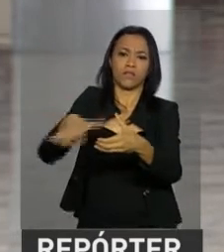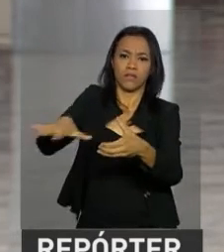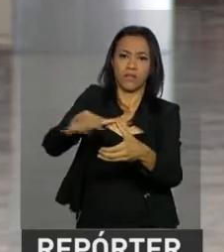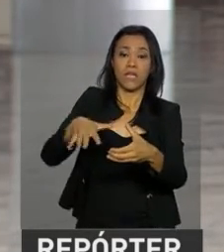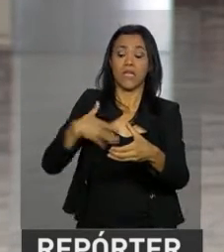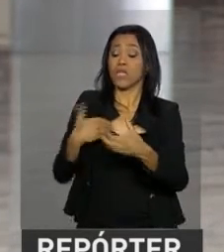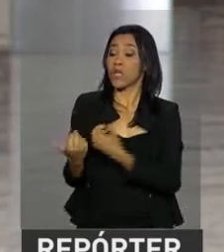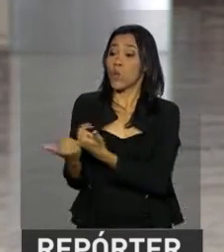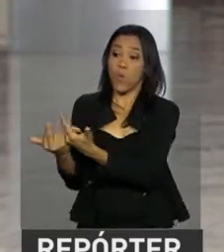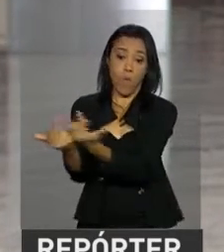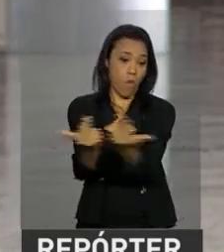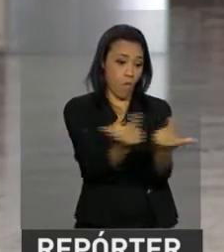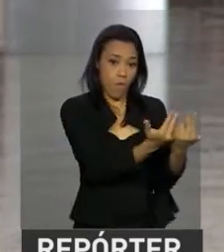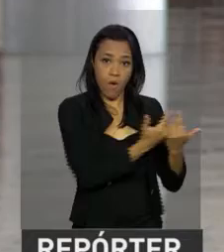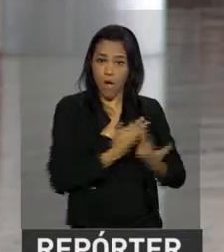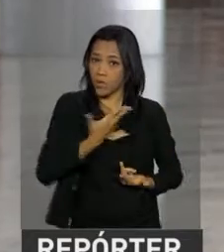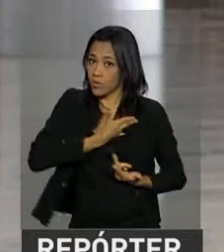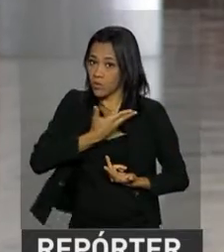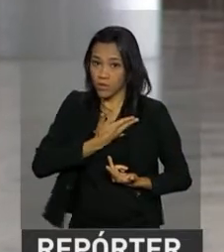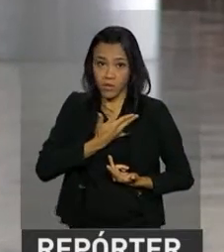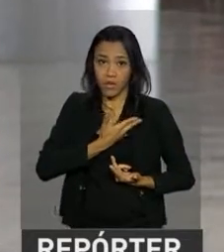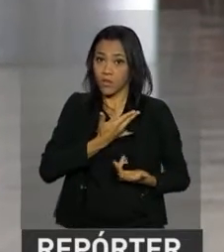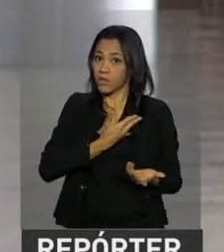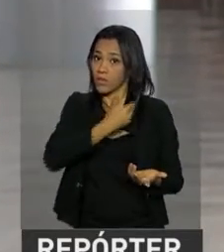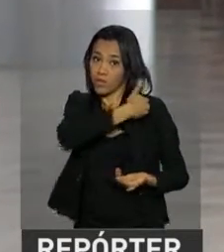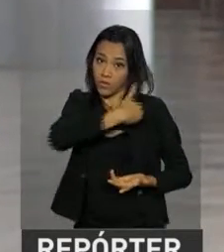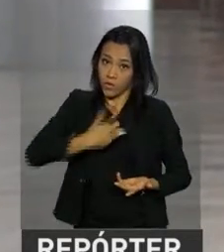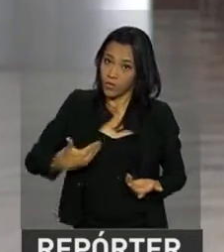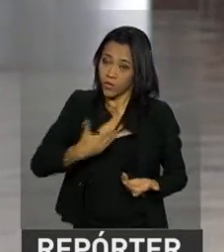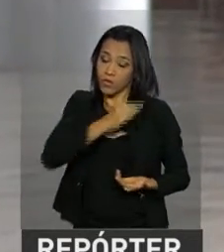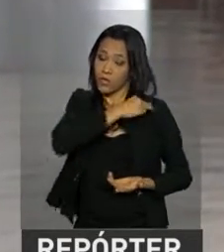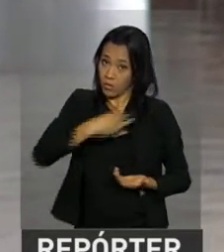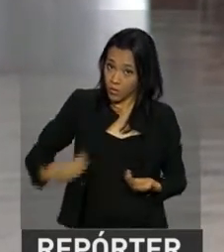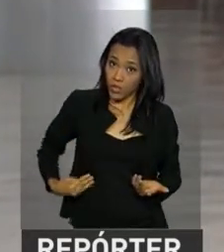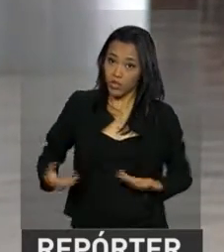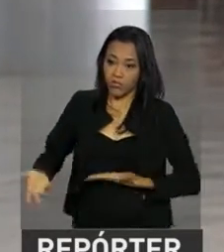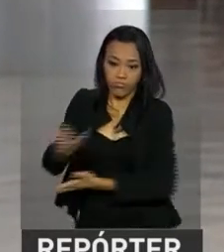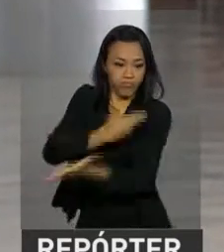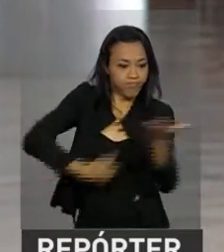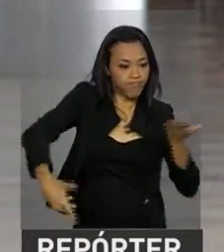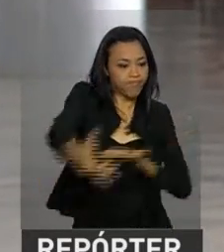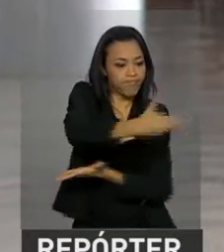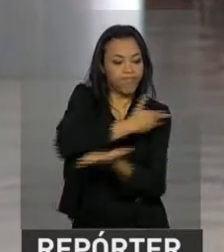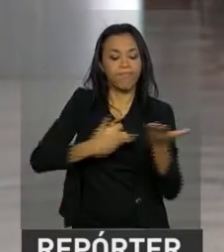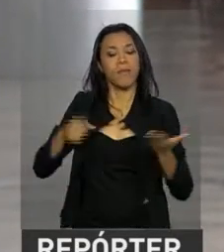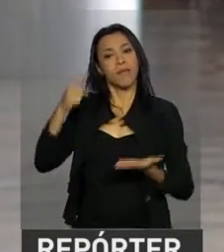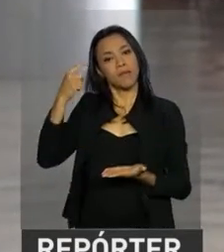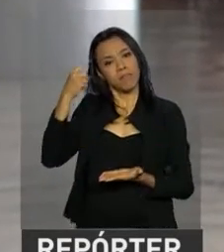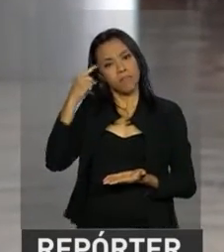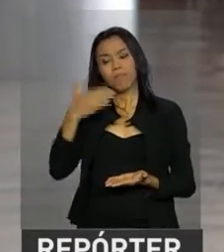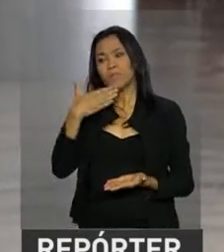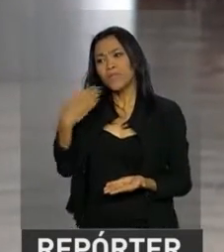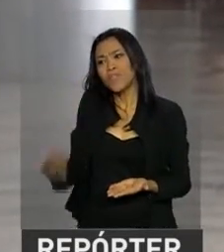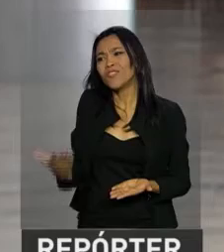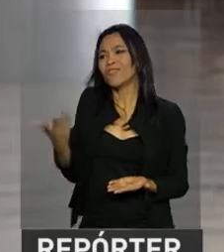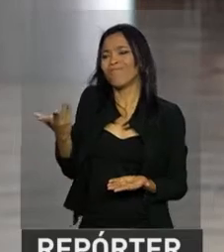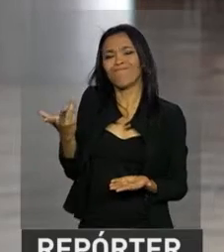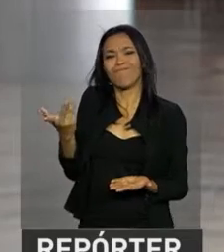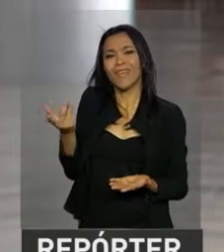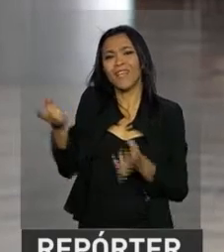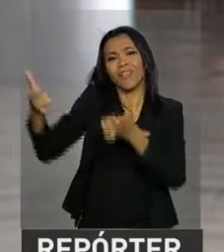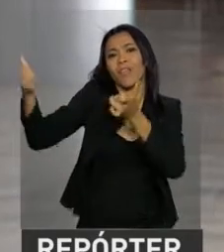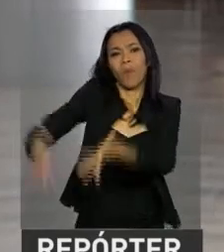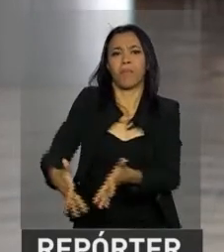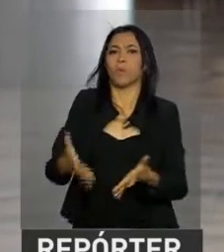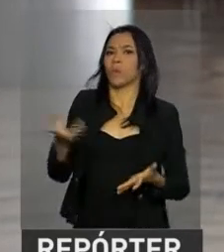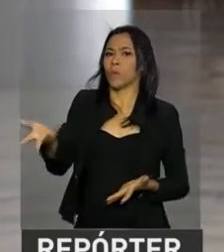os ministros como iguais e disse que tentou demover o ex-ministro Marcelo Calero de pedir demissão do cargo. Ele